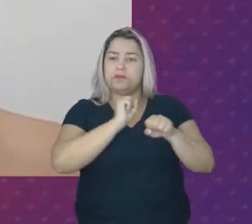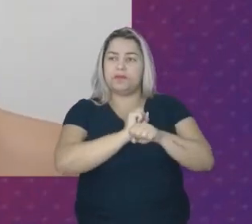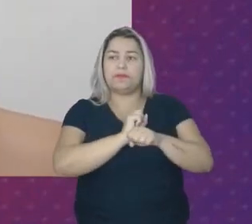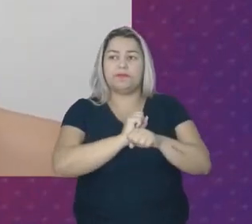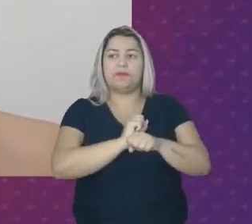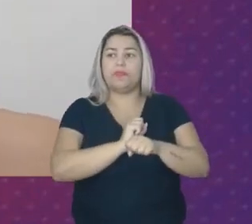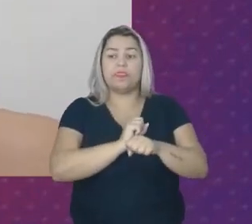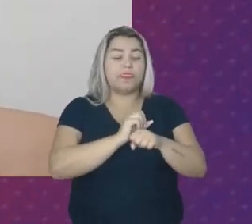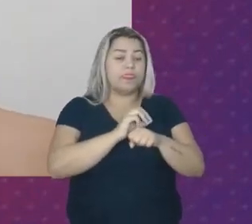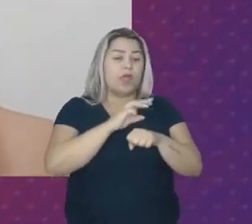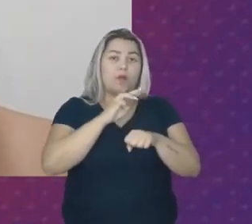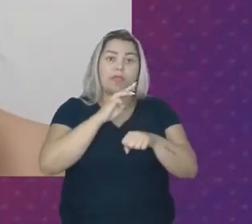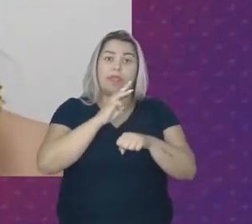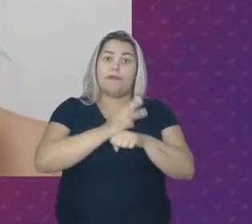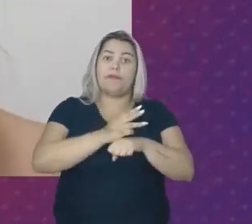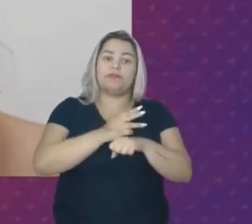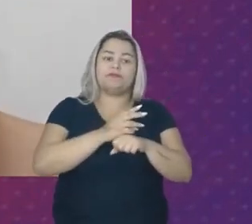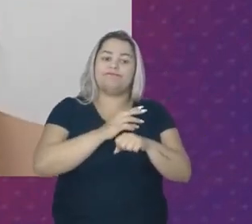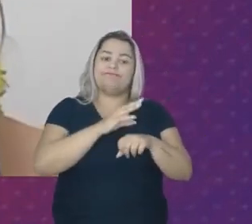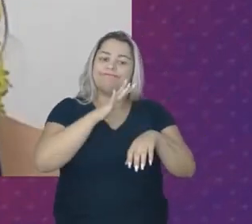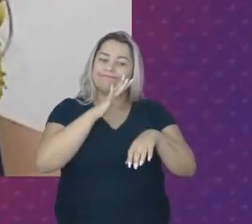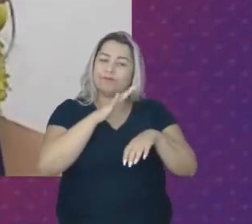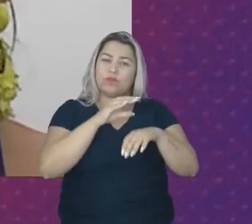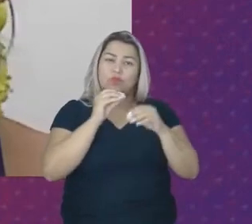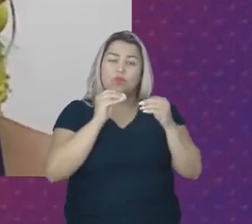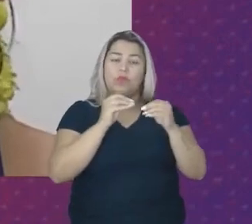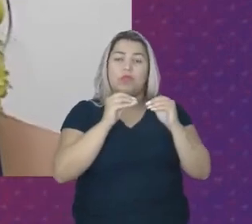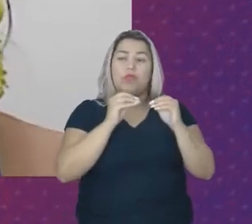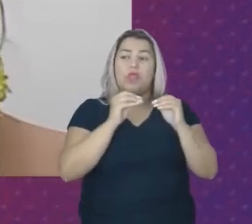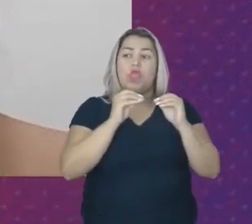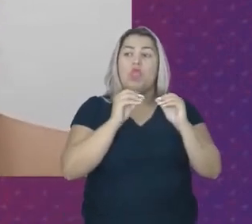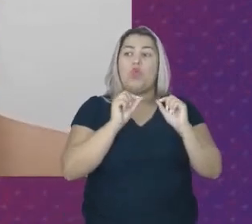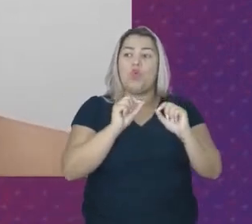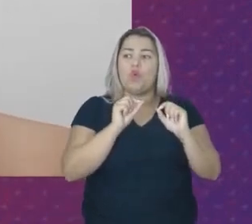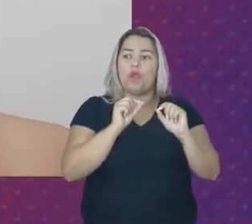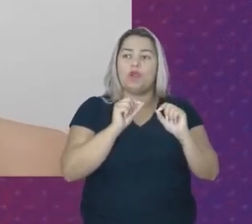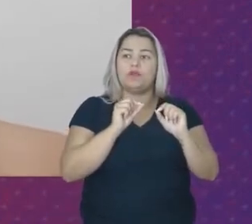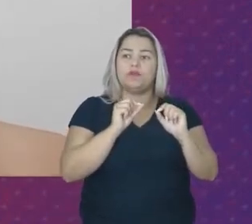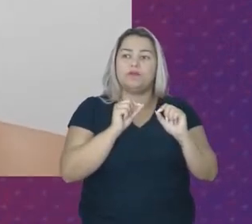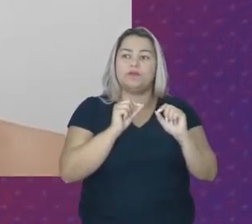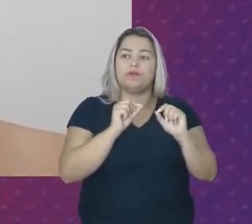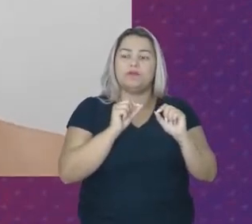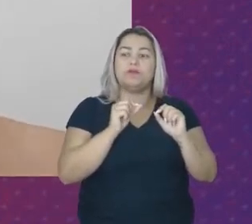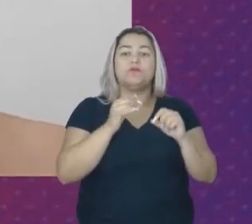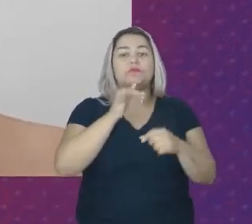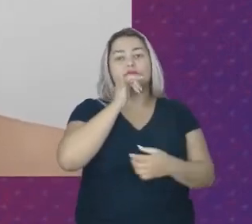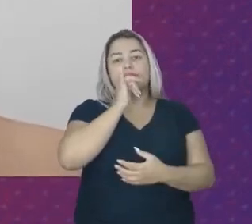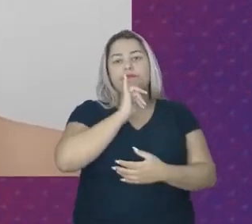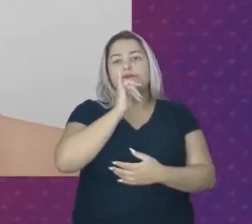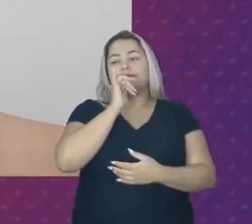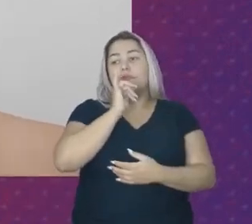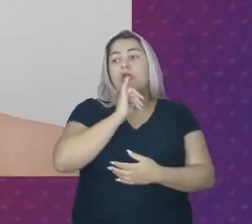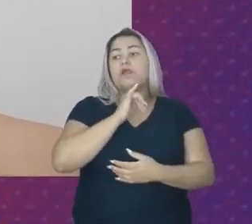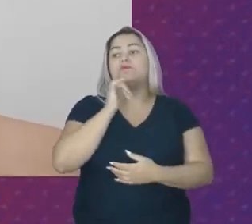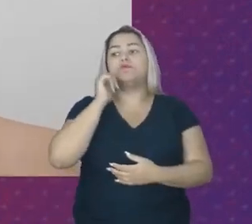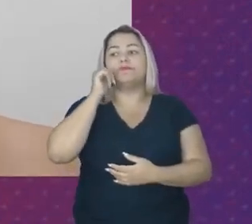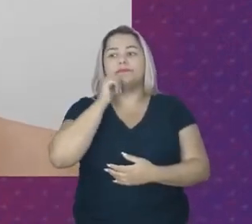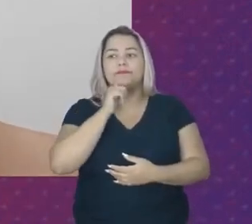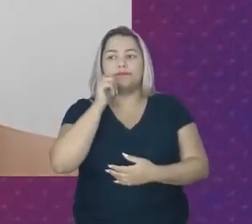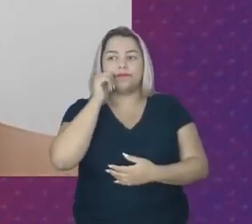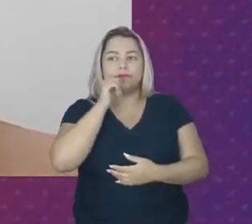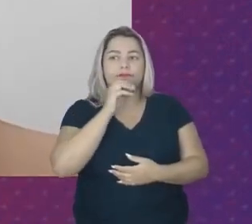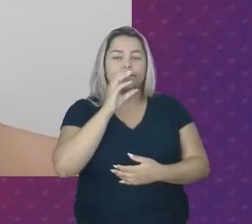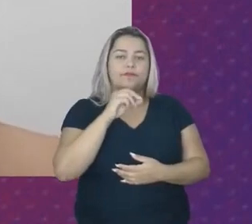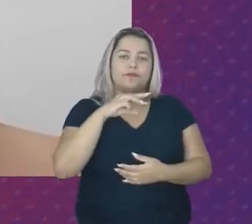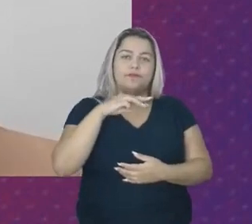não é material, que não é concreto. E a gente tem essa ligação, por exemplo, das mulheres